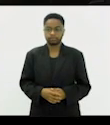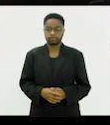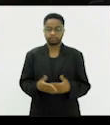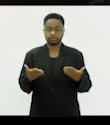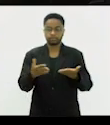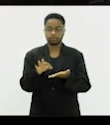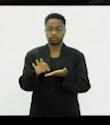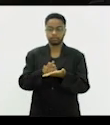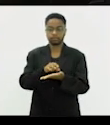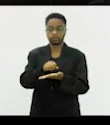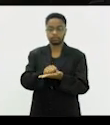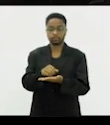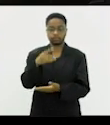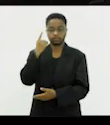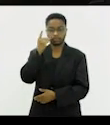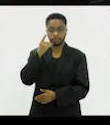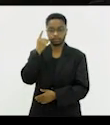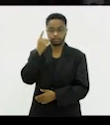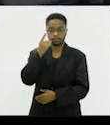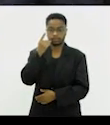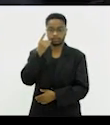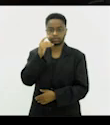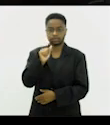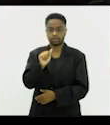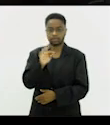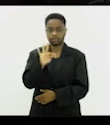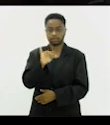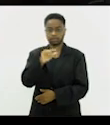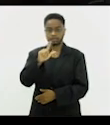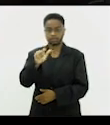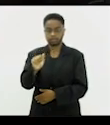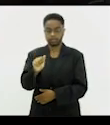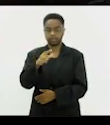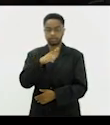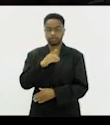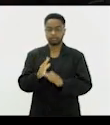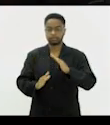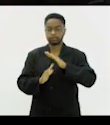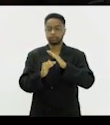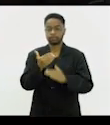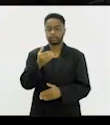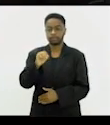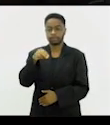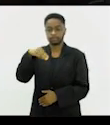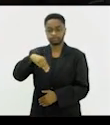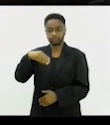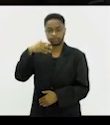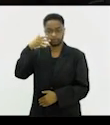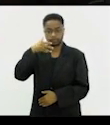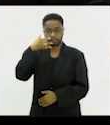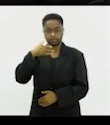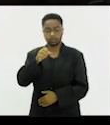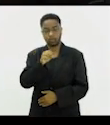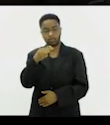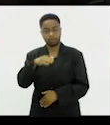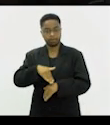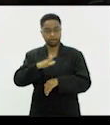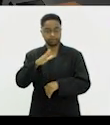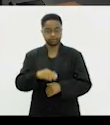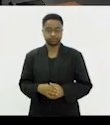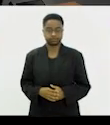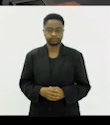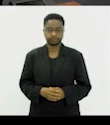Próximo orador inscrito é o nobre deputado Átila Nunes, que dispõe de 10 ou mais minutos.